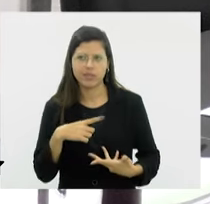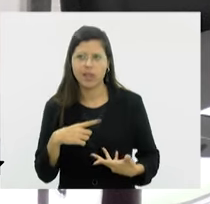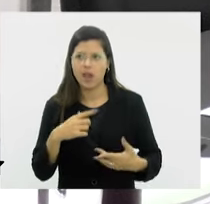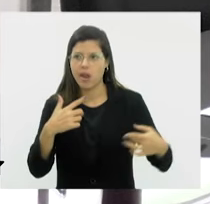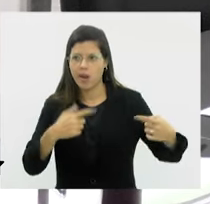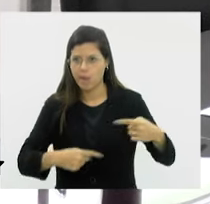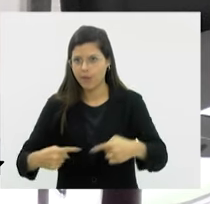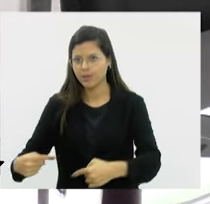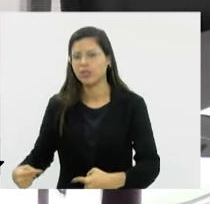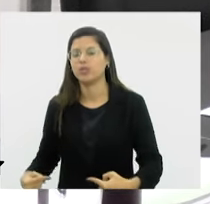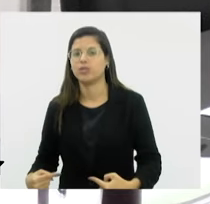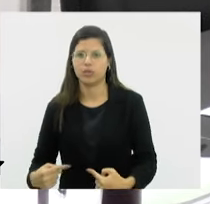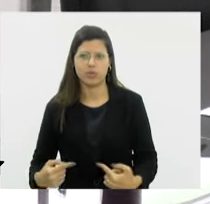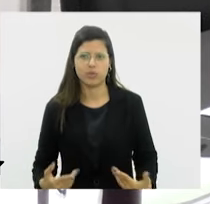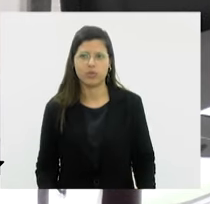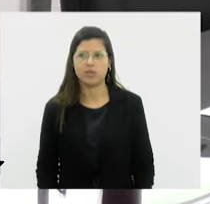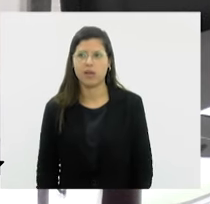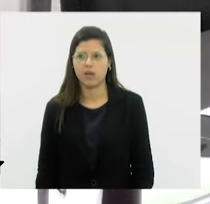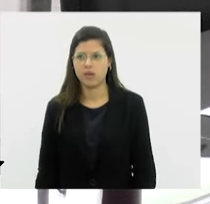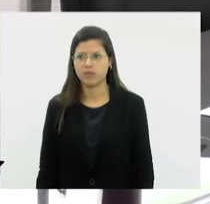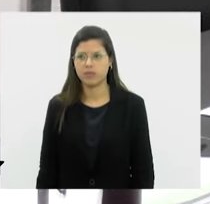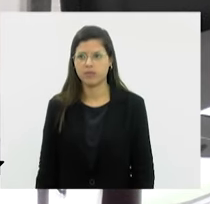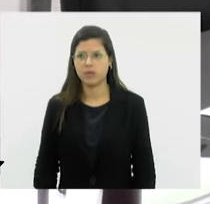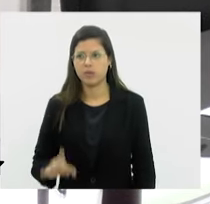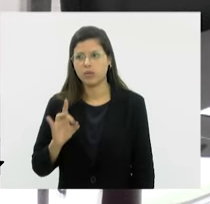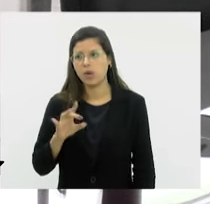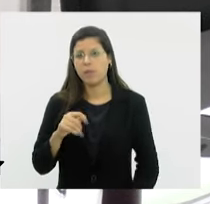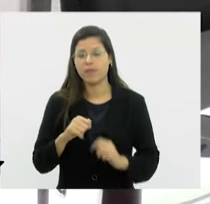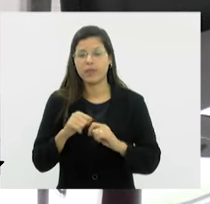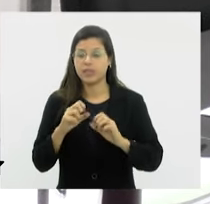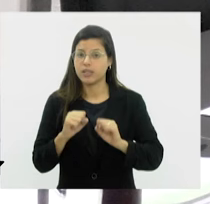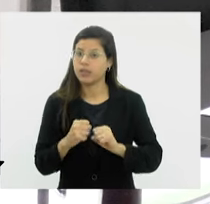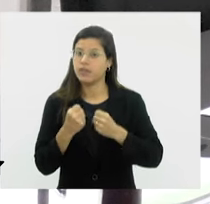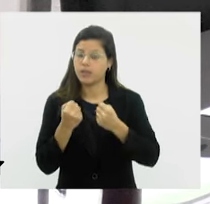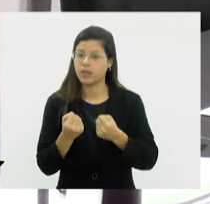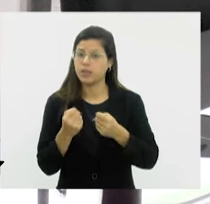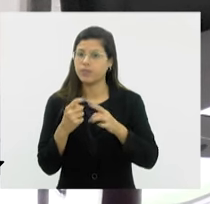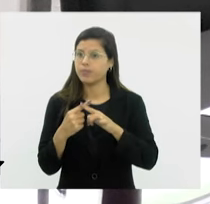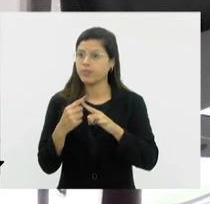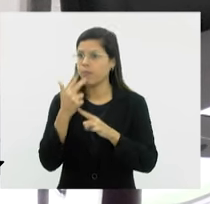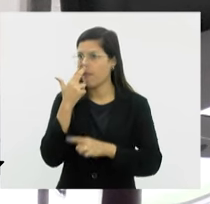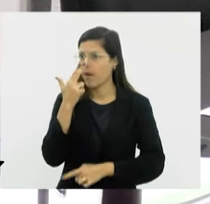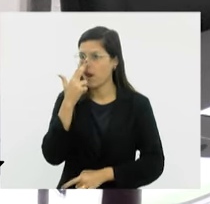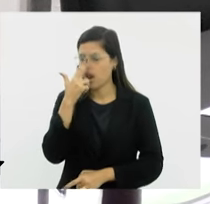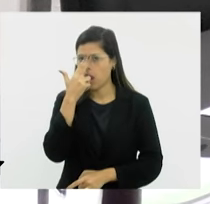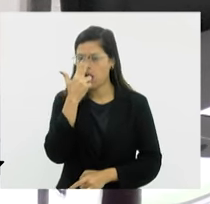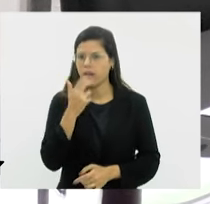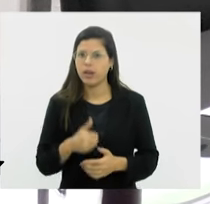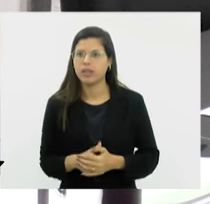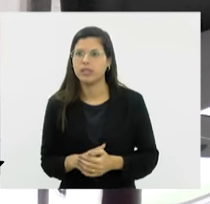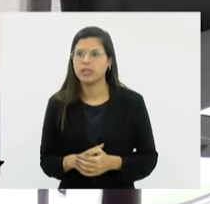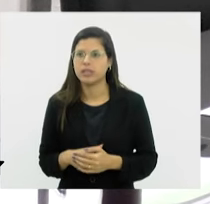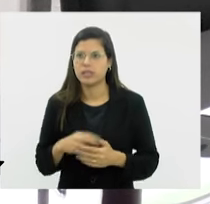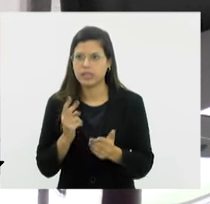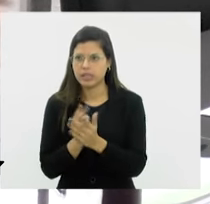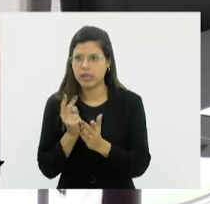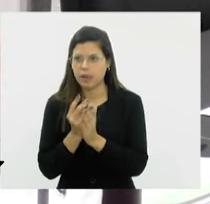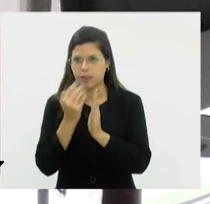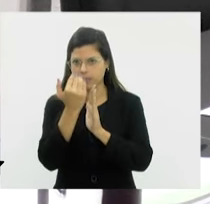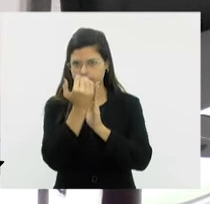números. Números eu me fiz mas valer. Mas é só para fazer da a defesa, porque me parece muitas vezes, e todas as vezes que vem a pauta da